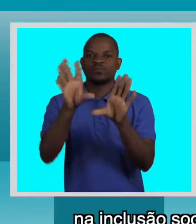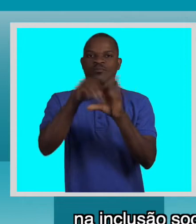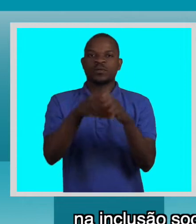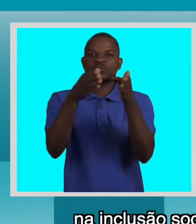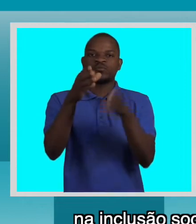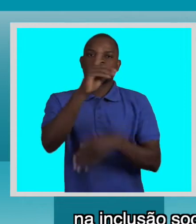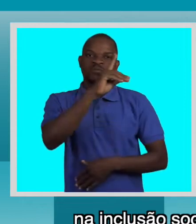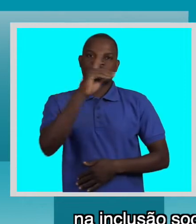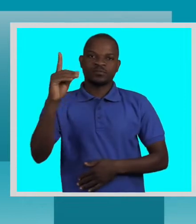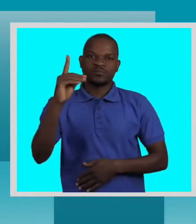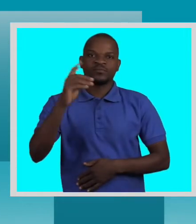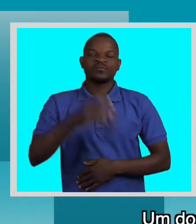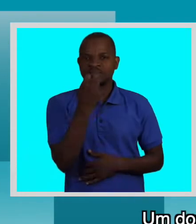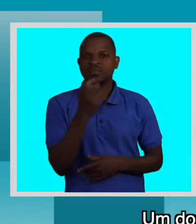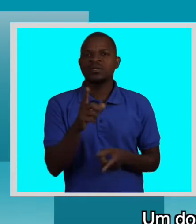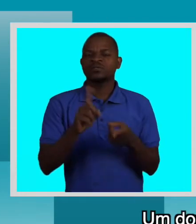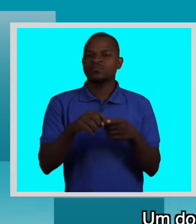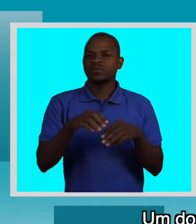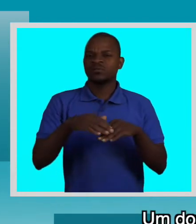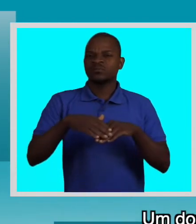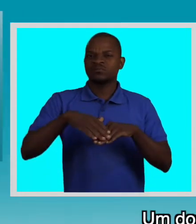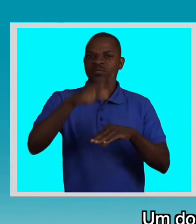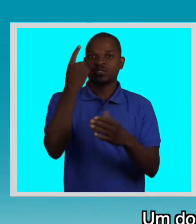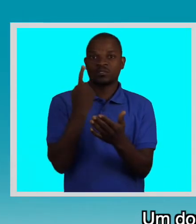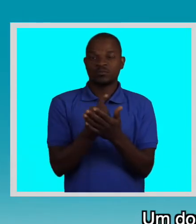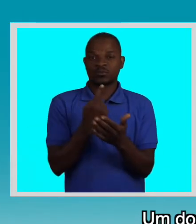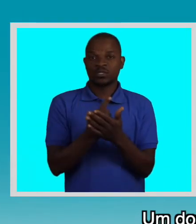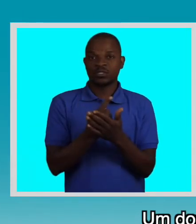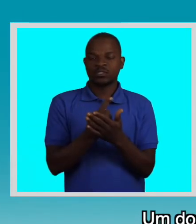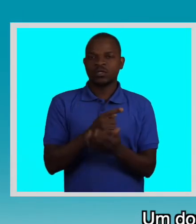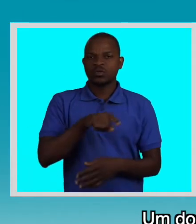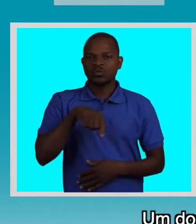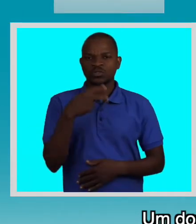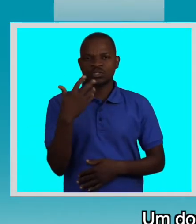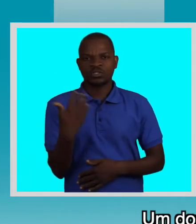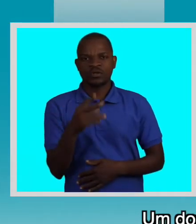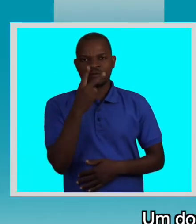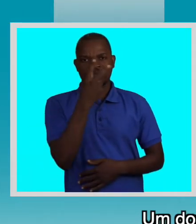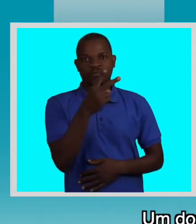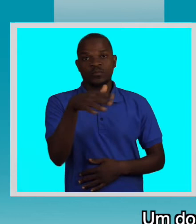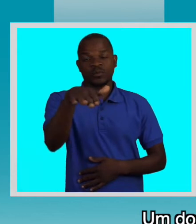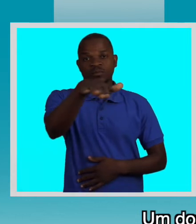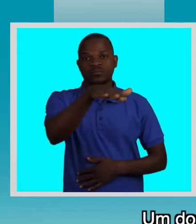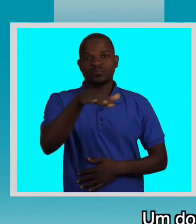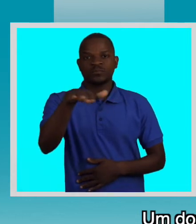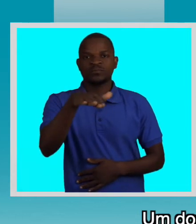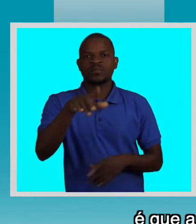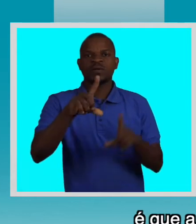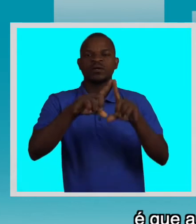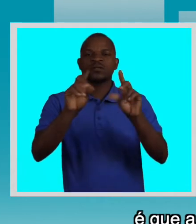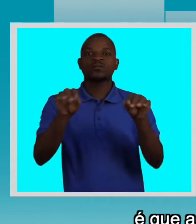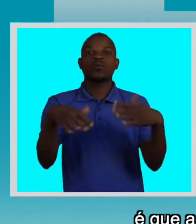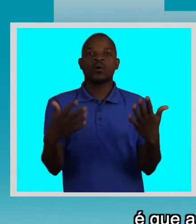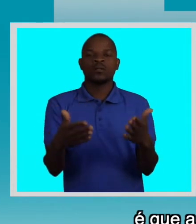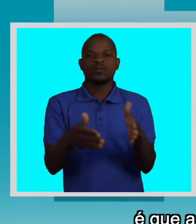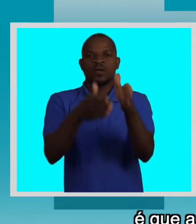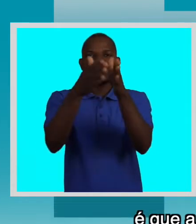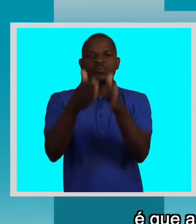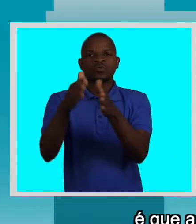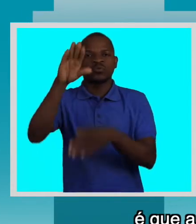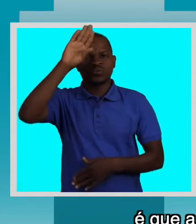com deficiência. Um dos aspectos importantes que nós detectamos na comunidade é que a